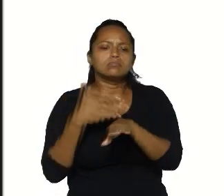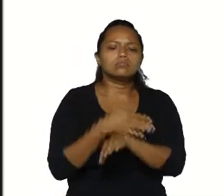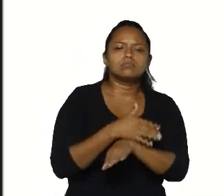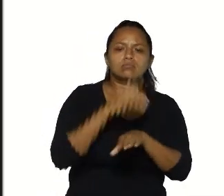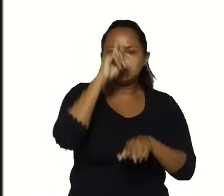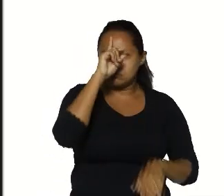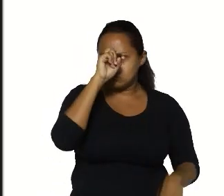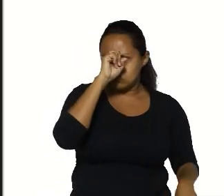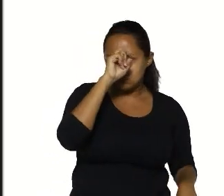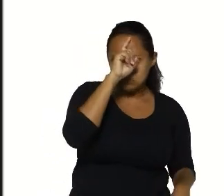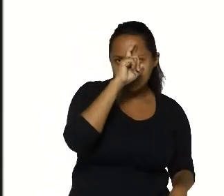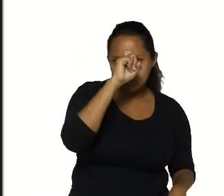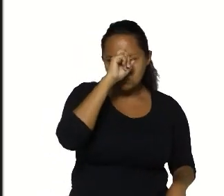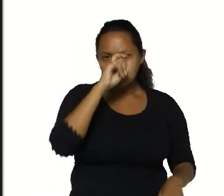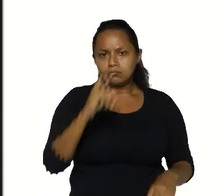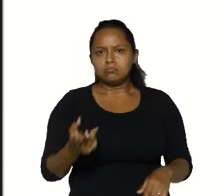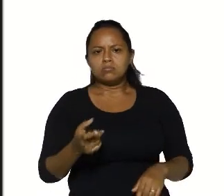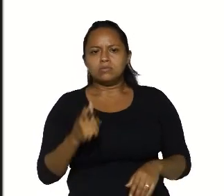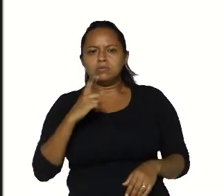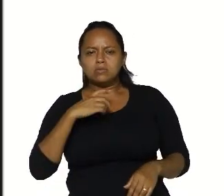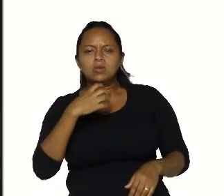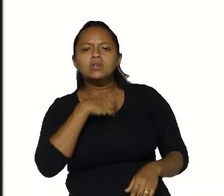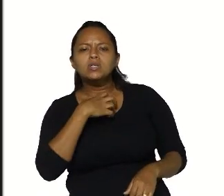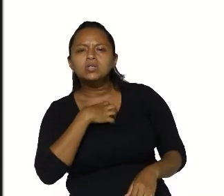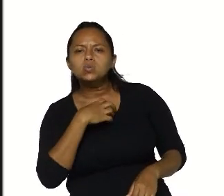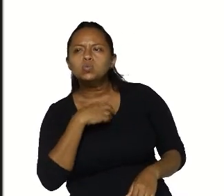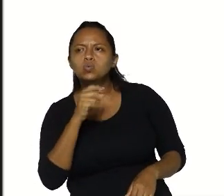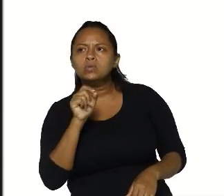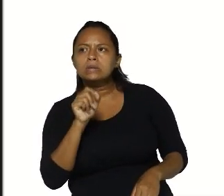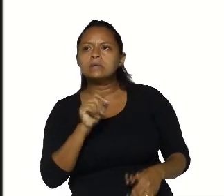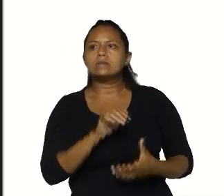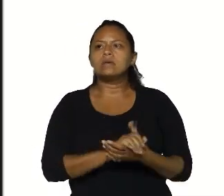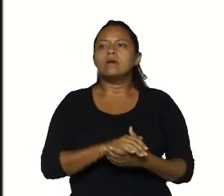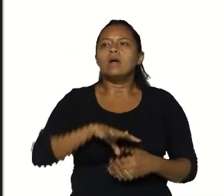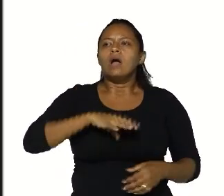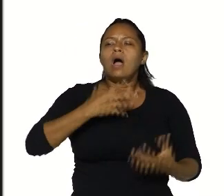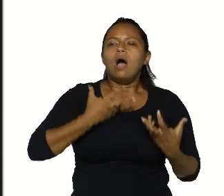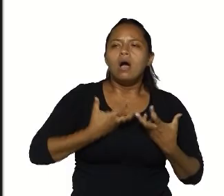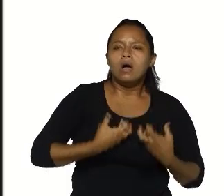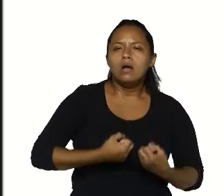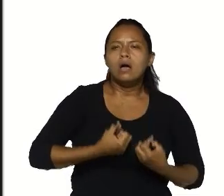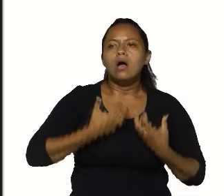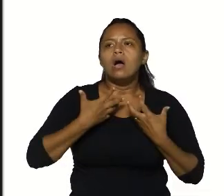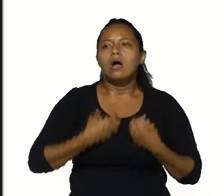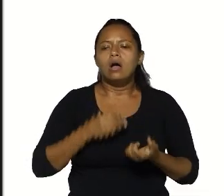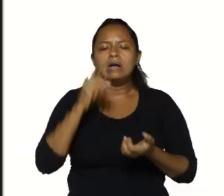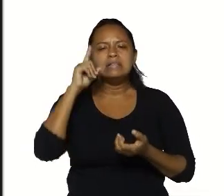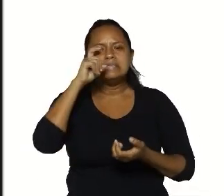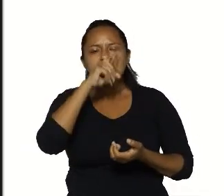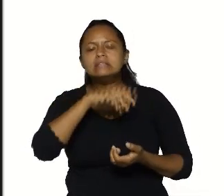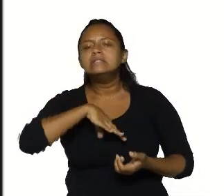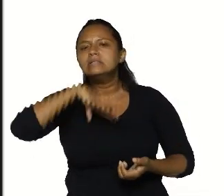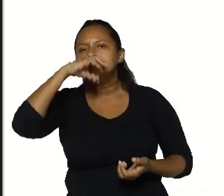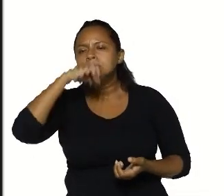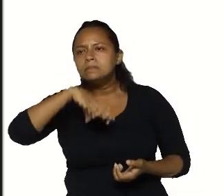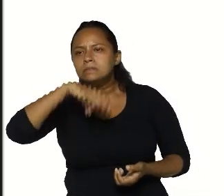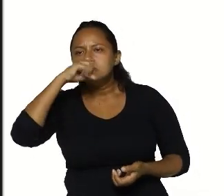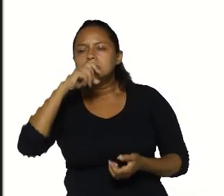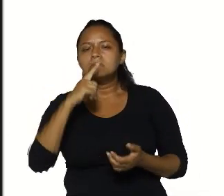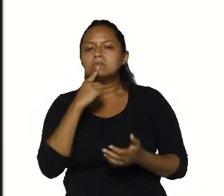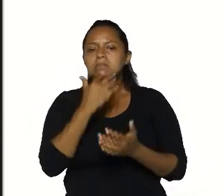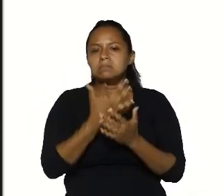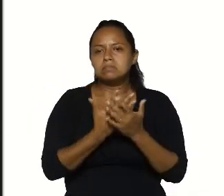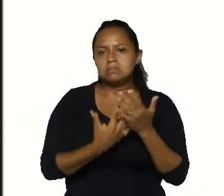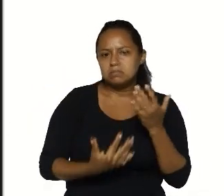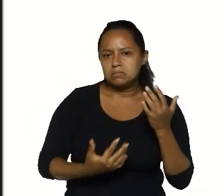entrada em um pronto-socorro apresentando os seguintes sintomas: cansaço, dificuldade em respirar e